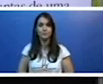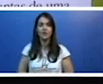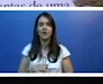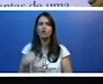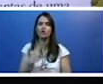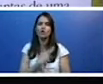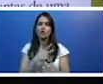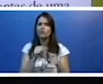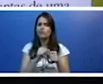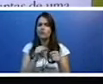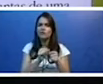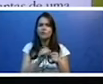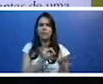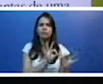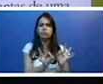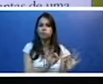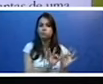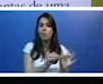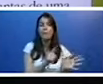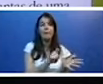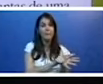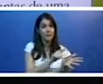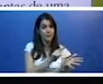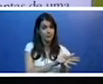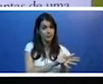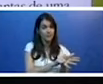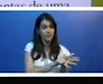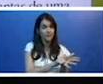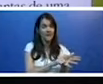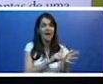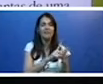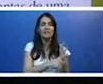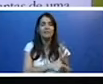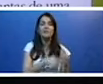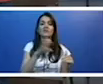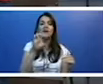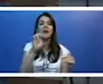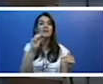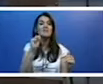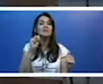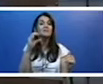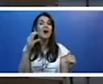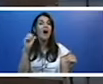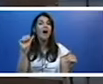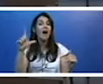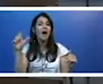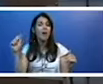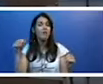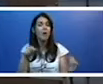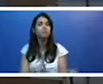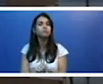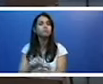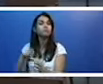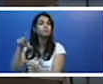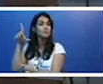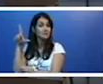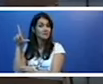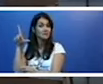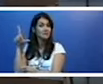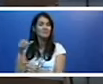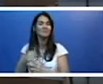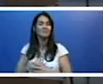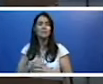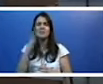um esboço no papel e a gente usa uma escala para saber quanto que a gente